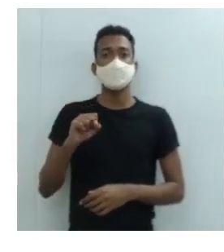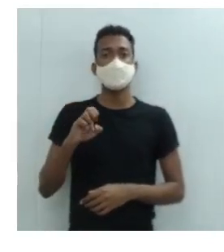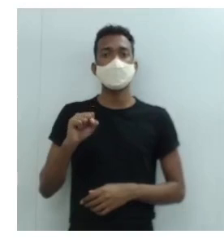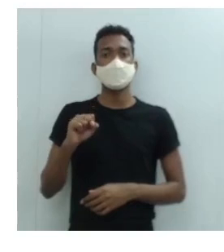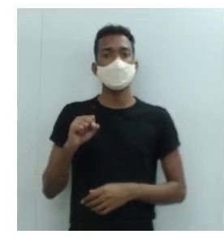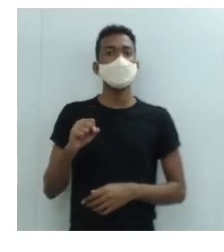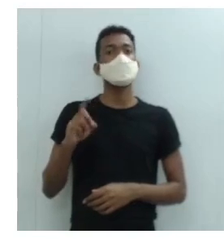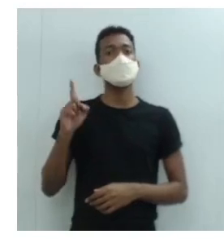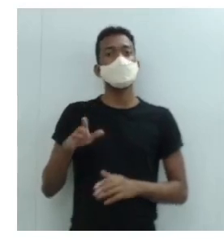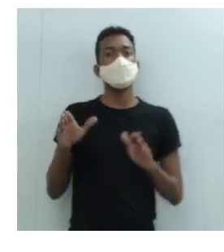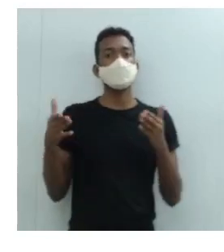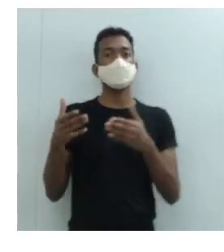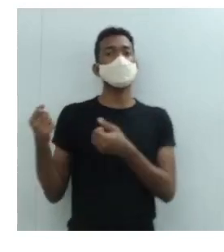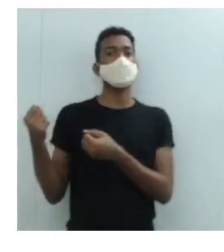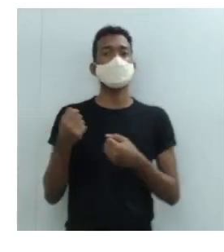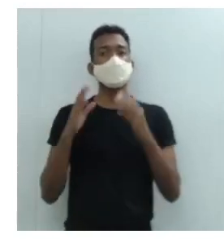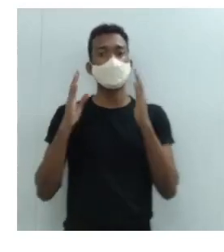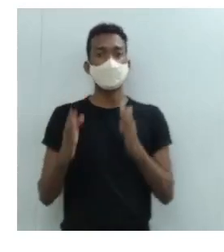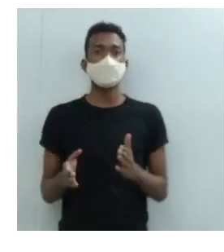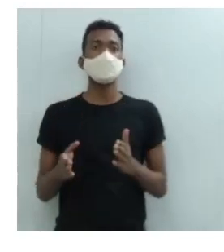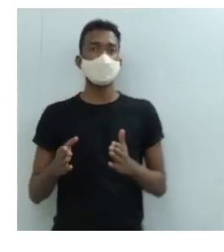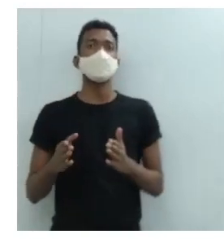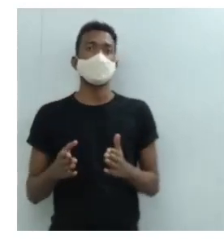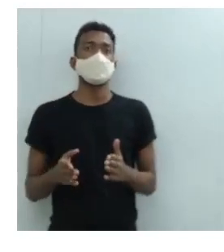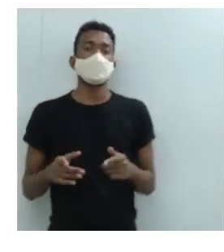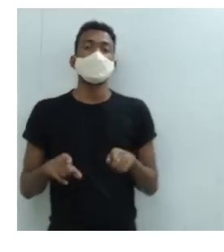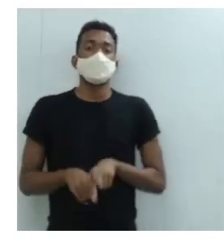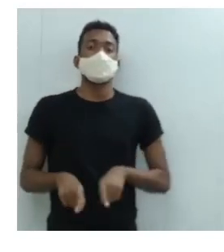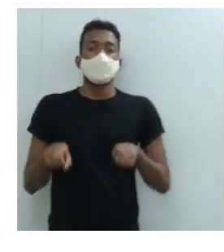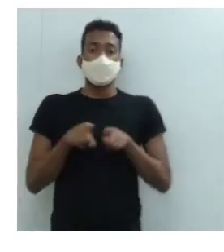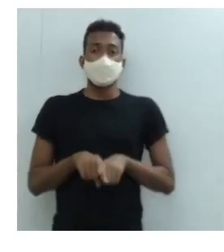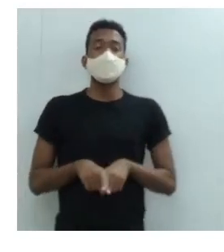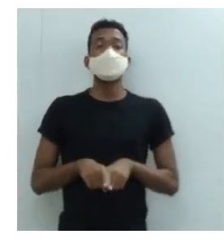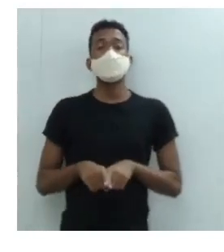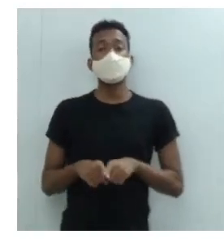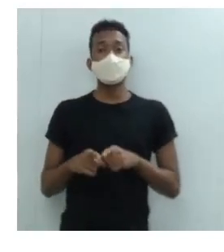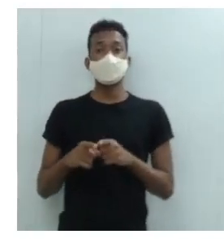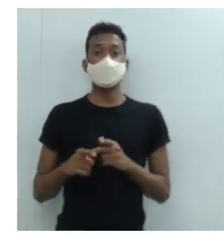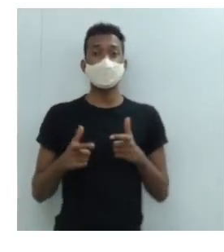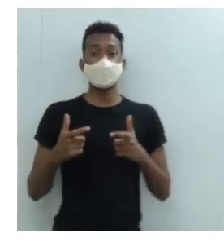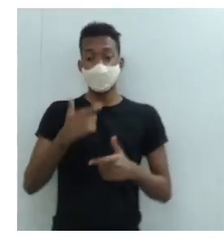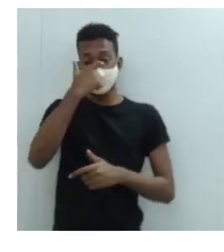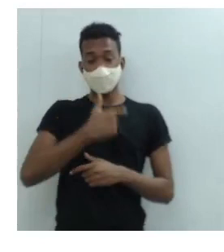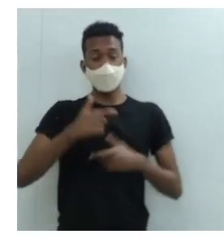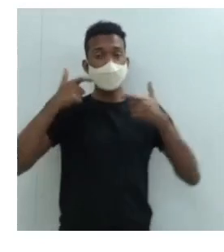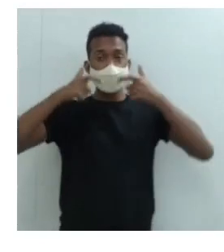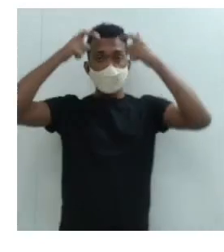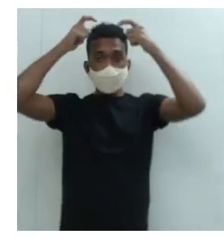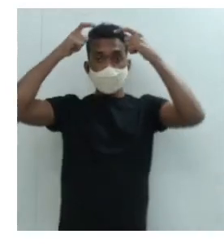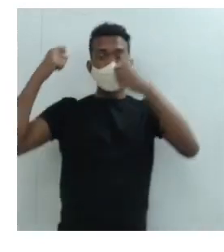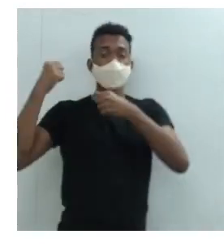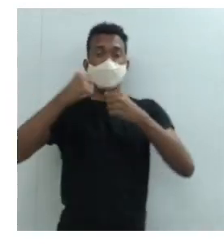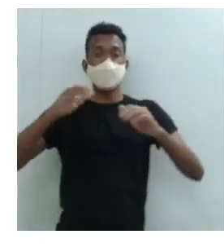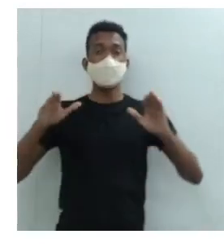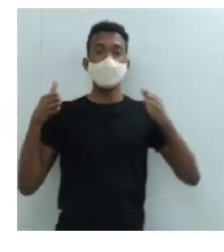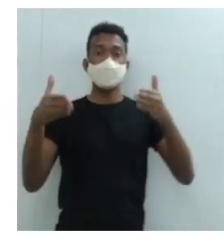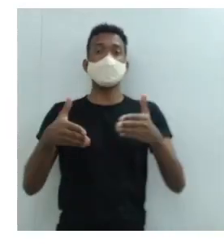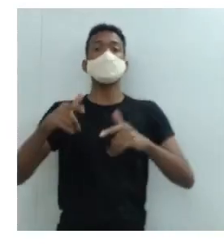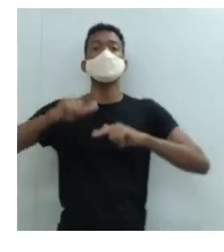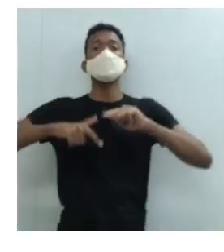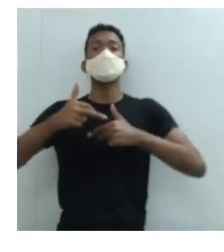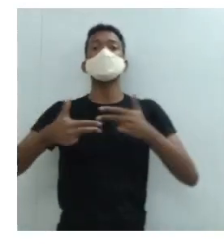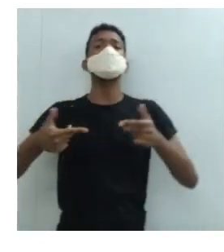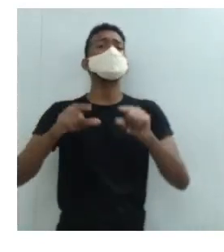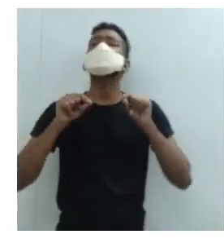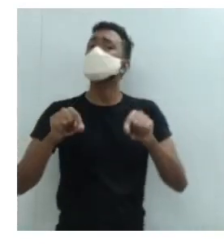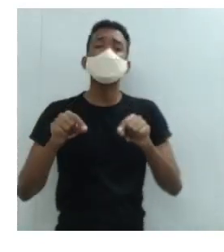centralização do poder, não é isso? O rei centralizou o poder com recursos de quem? De